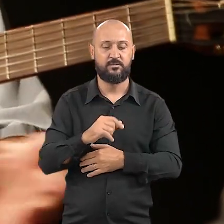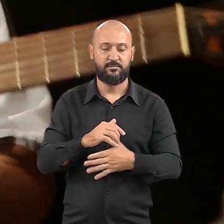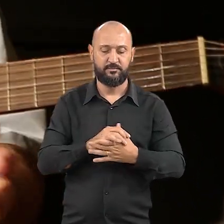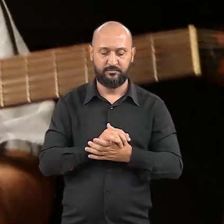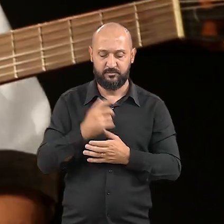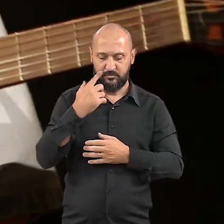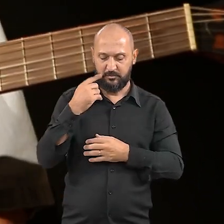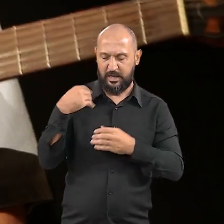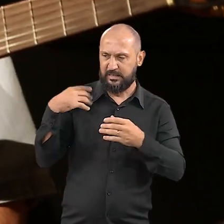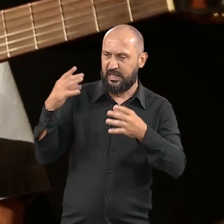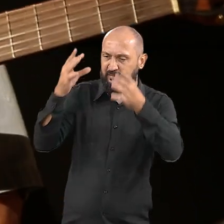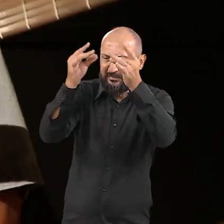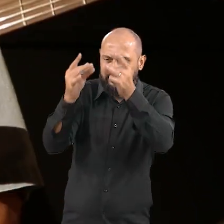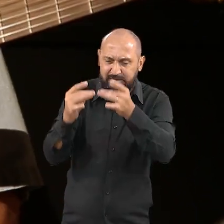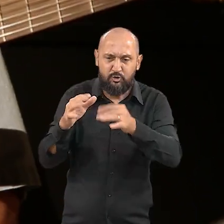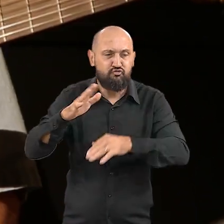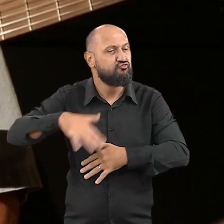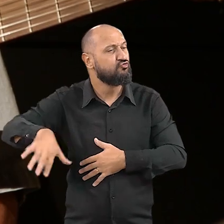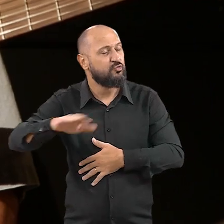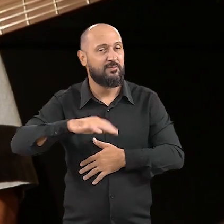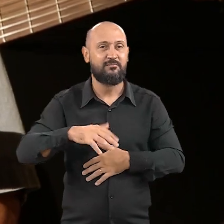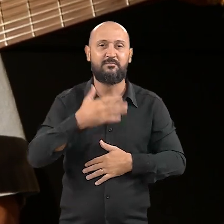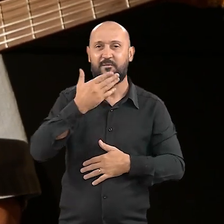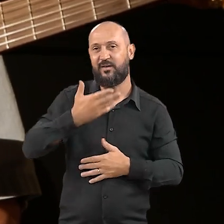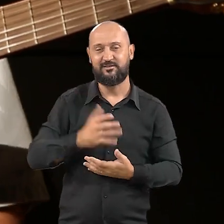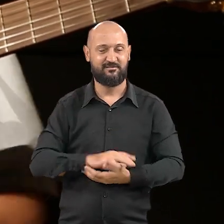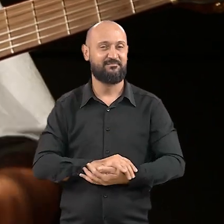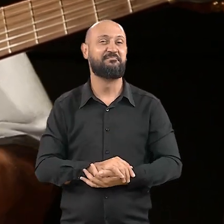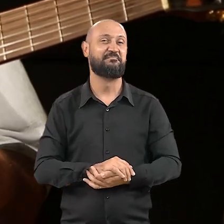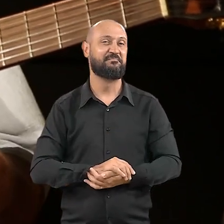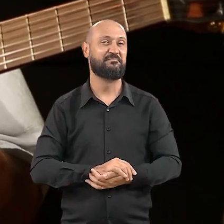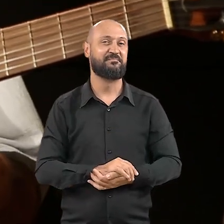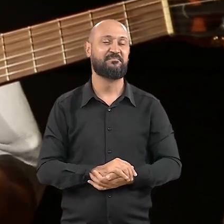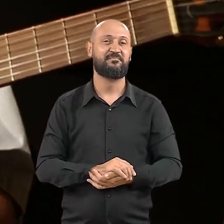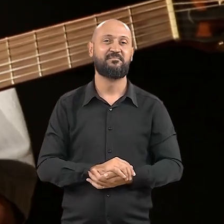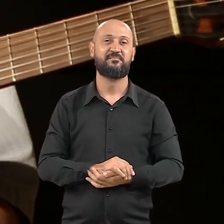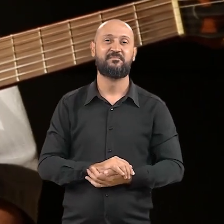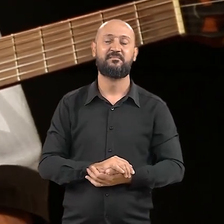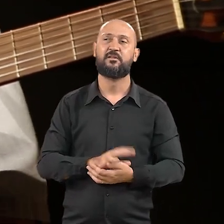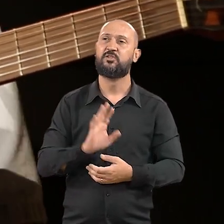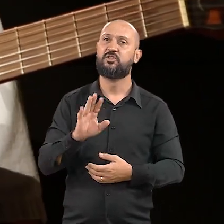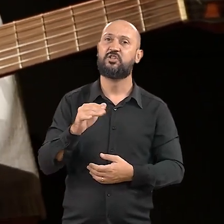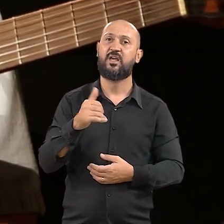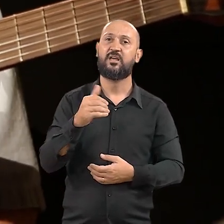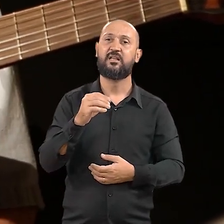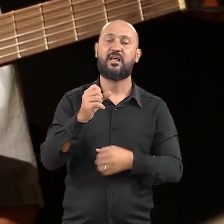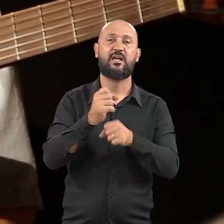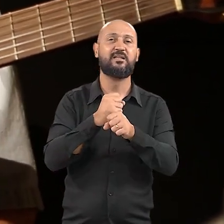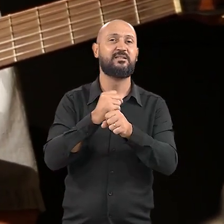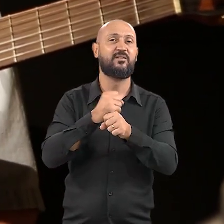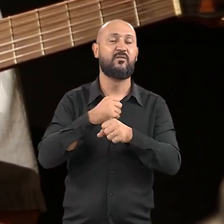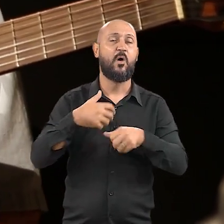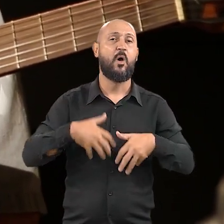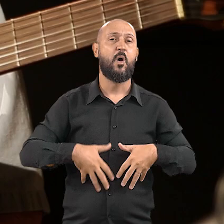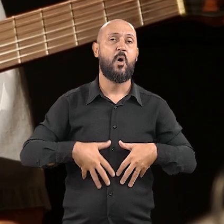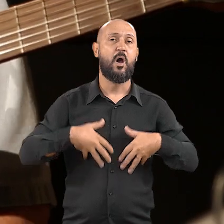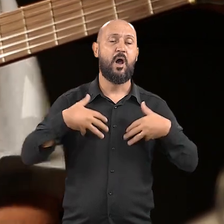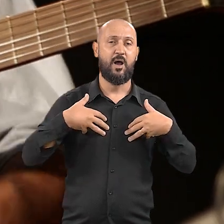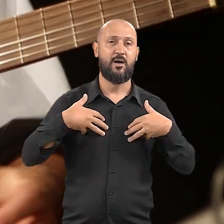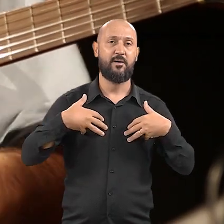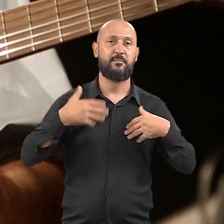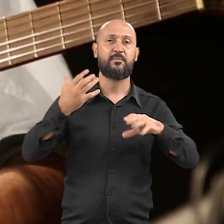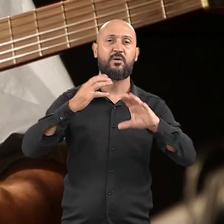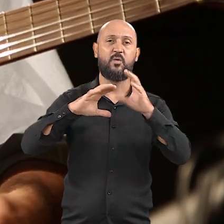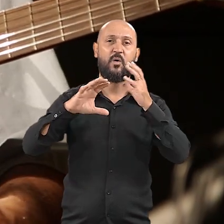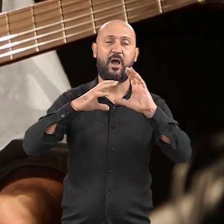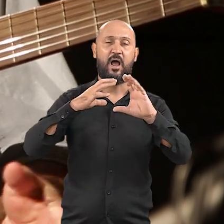vê essa parafernália toda, enfim. E aí já vai fazer 10 anos e foi uma alegria, porque o rádio dá um